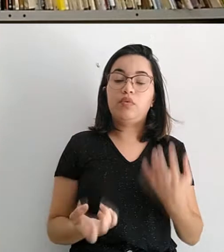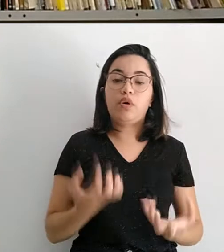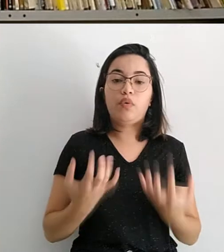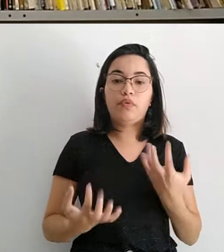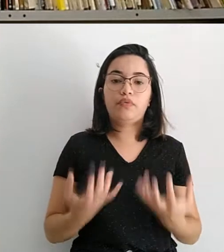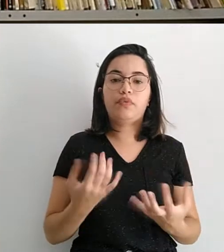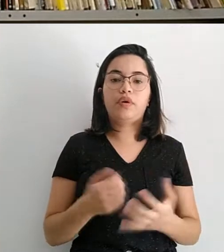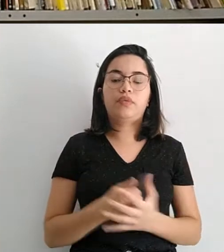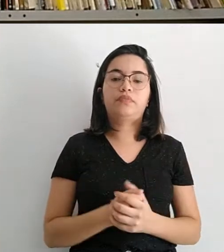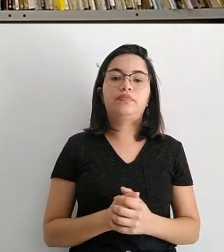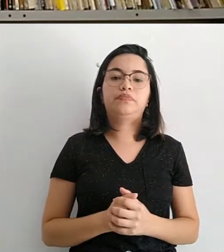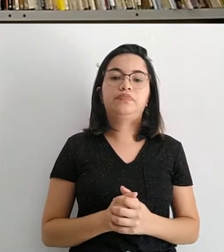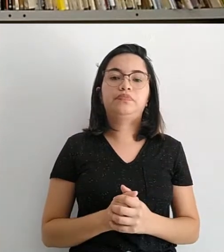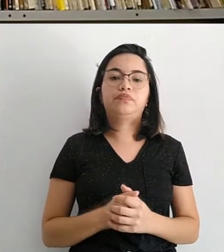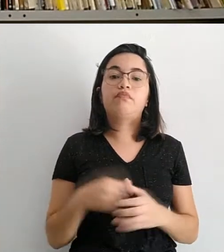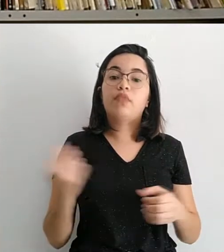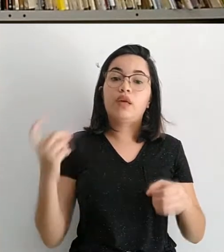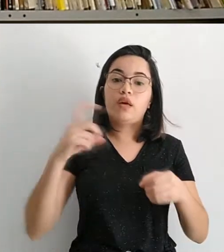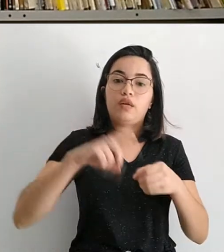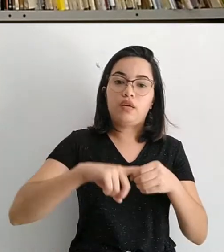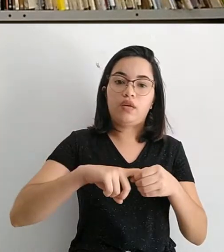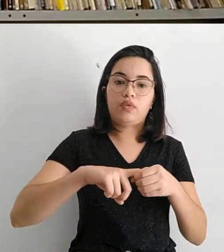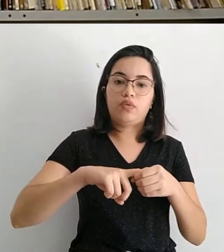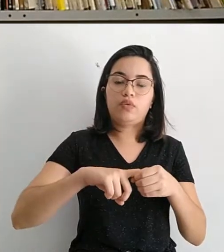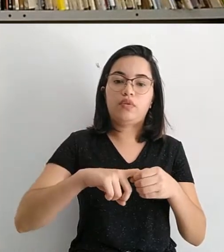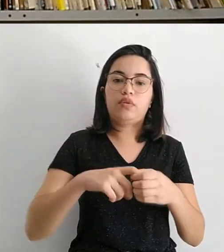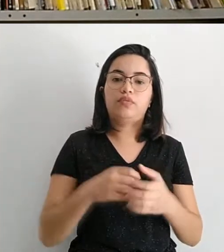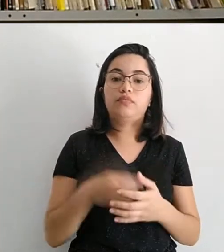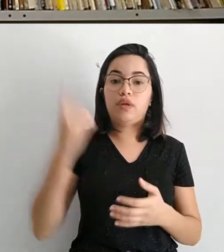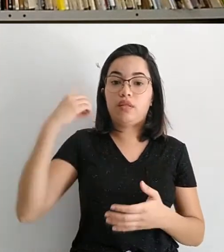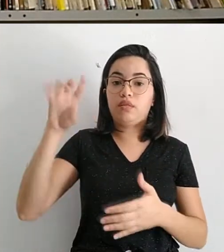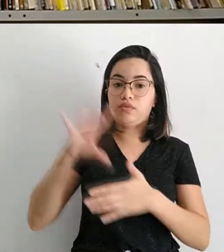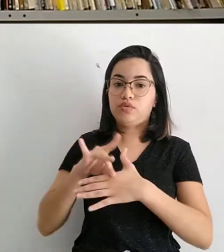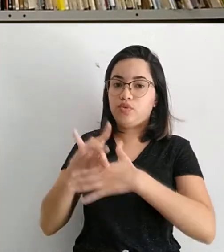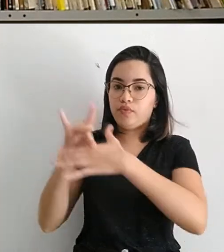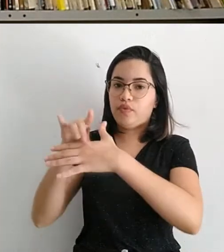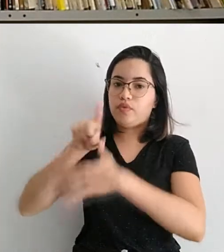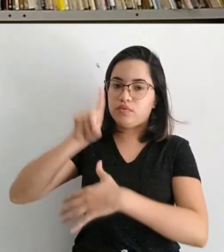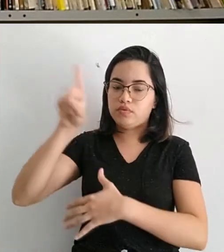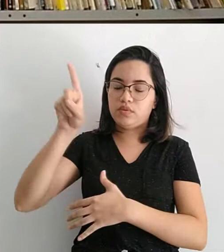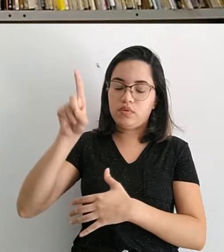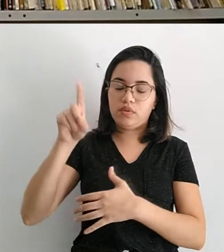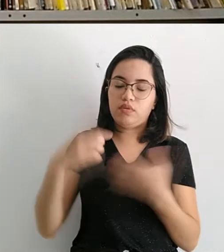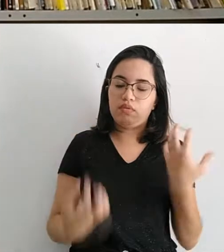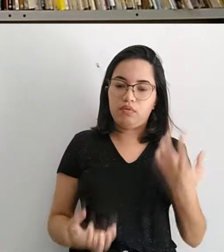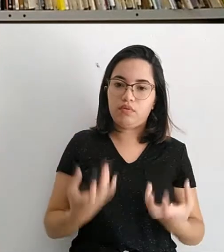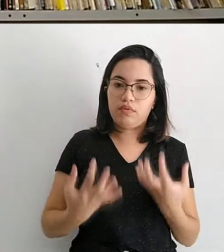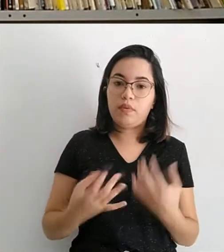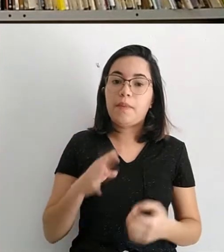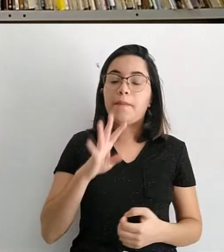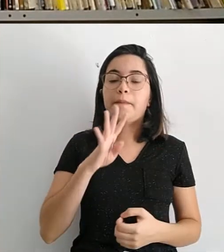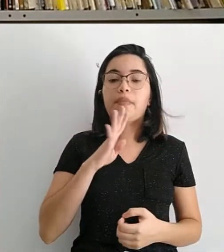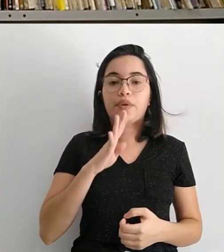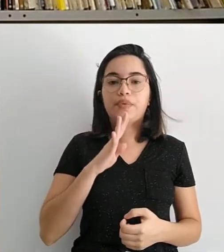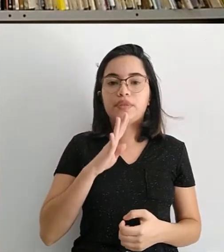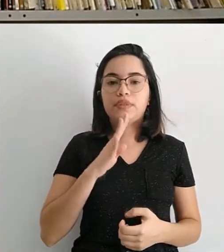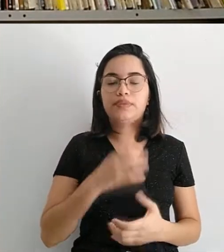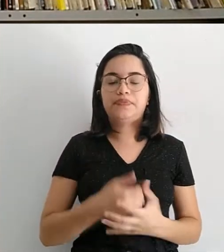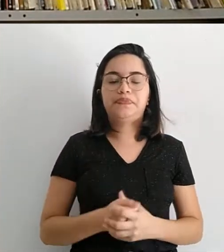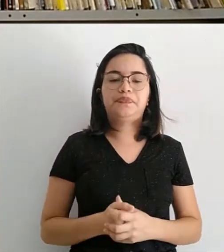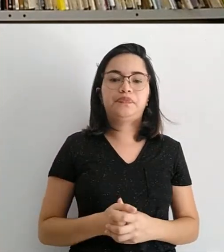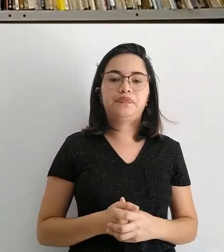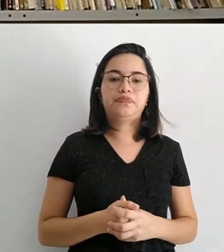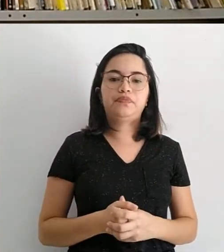ao inferno e retornado, né? Deus levou eles lá para conhecer,